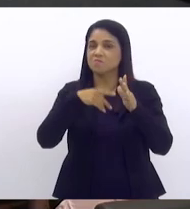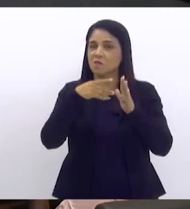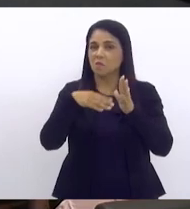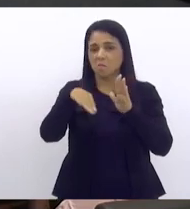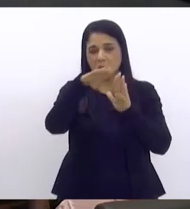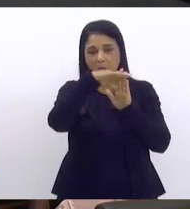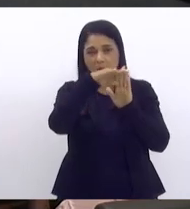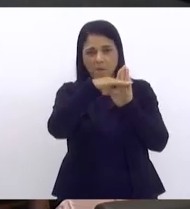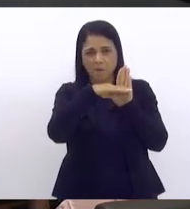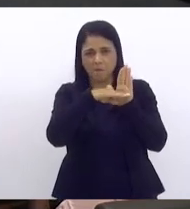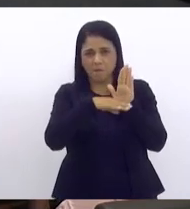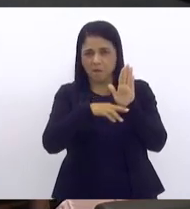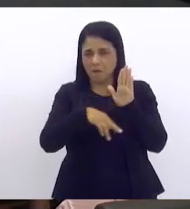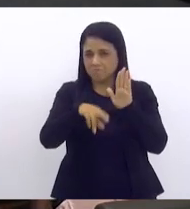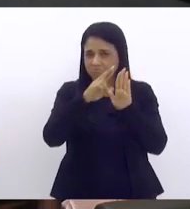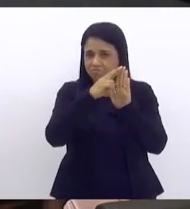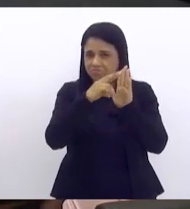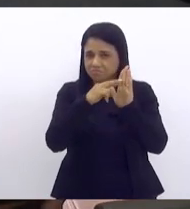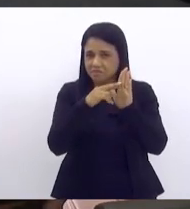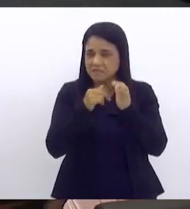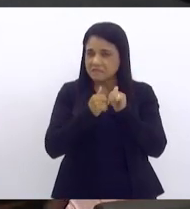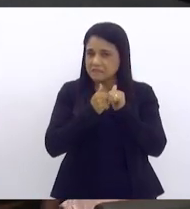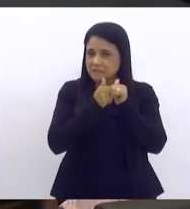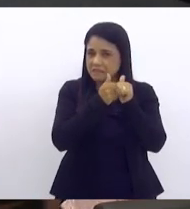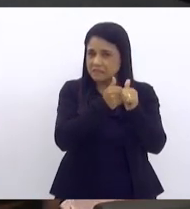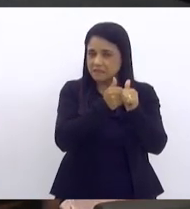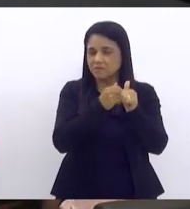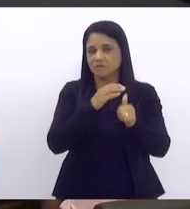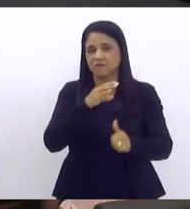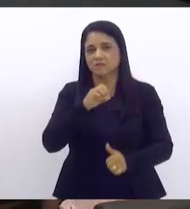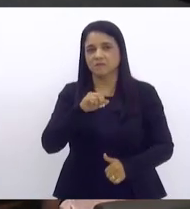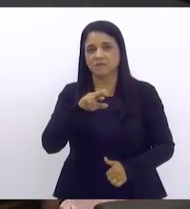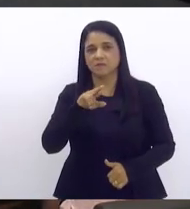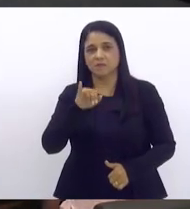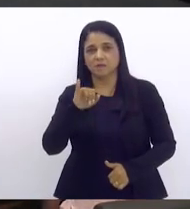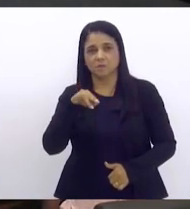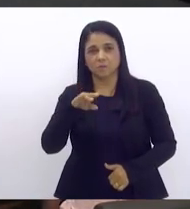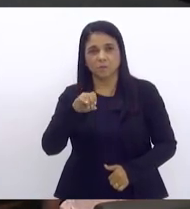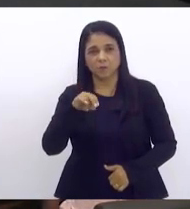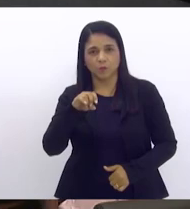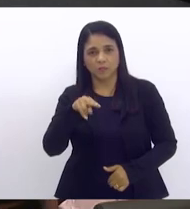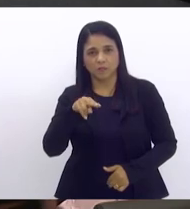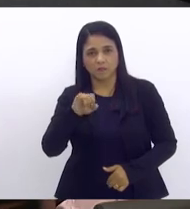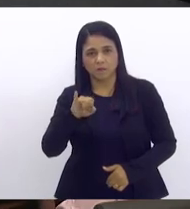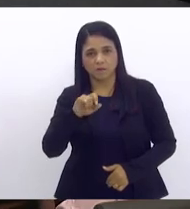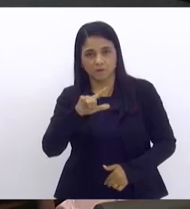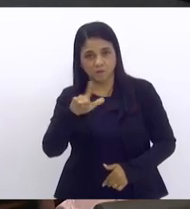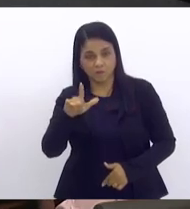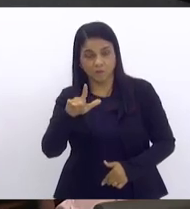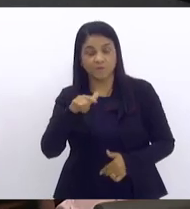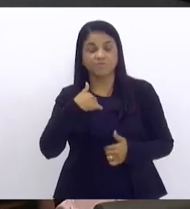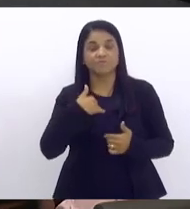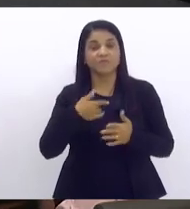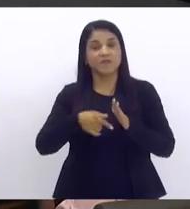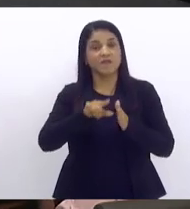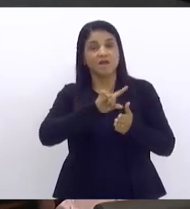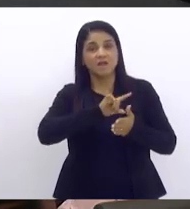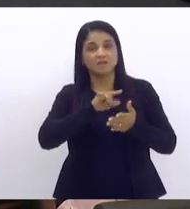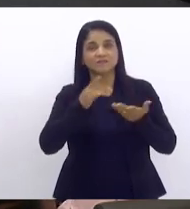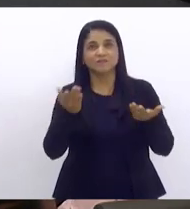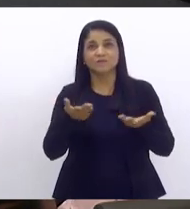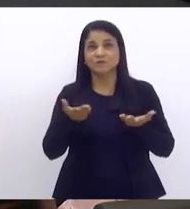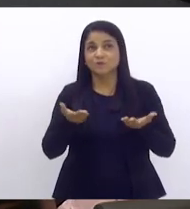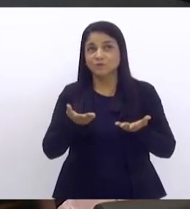gente precisa seguir aqui o cerimonial, mas antes de qualquer coisa, por ser uma